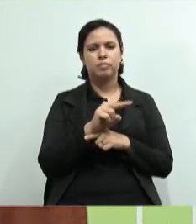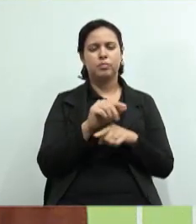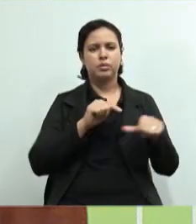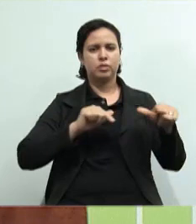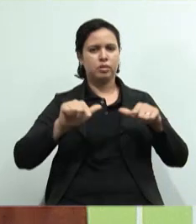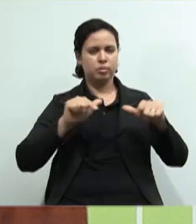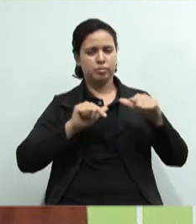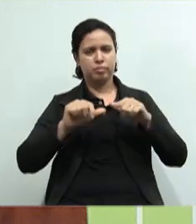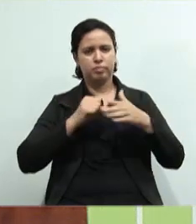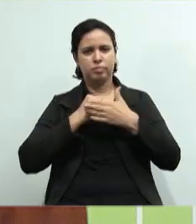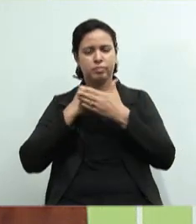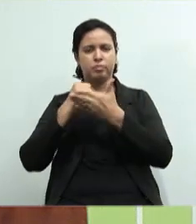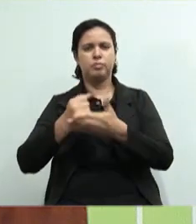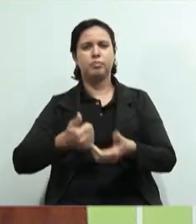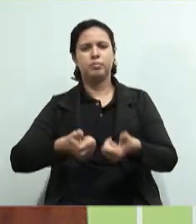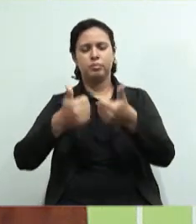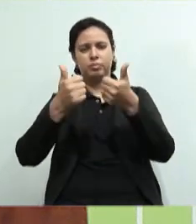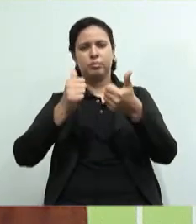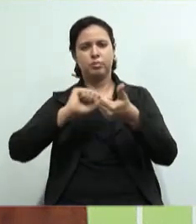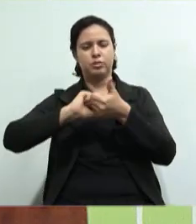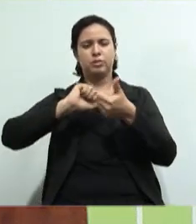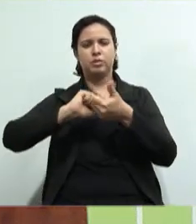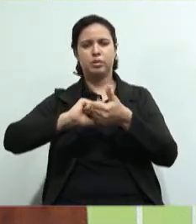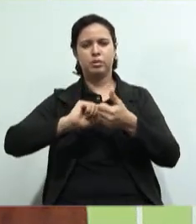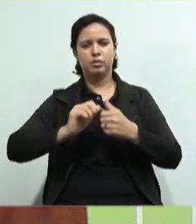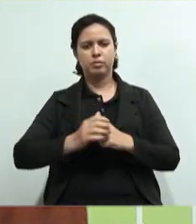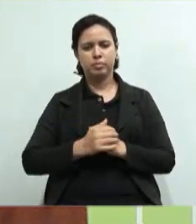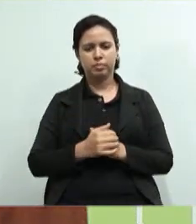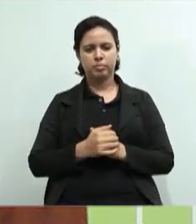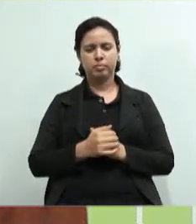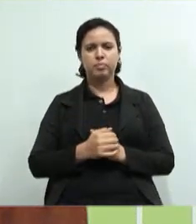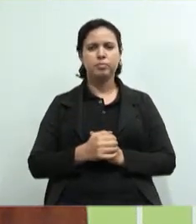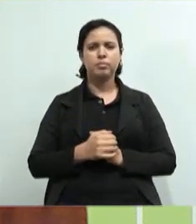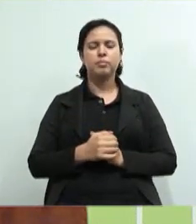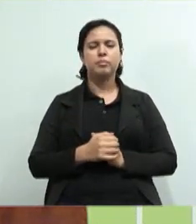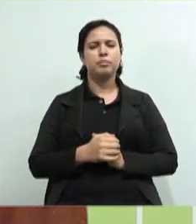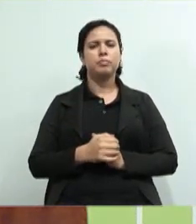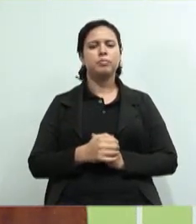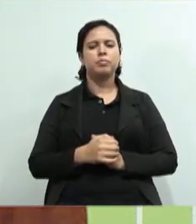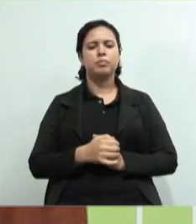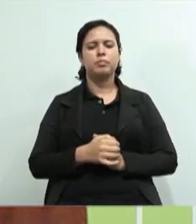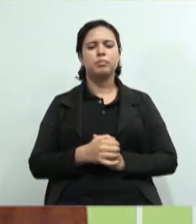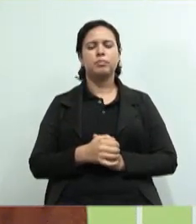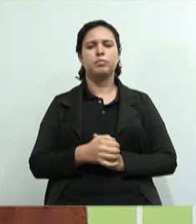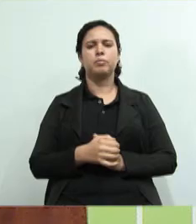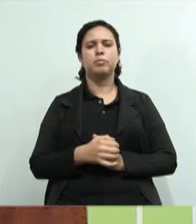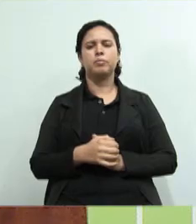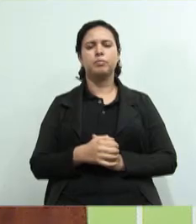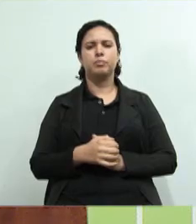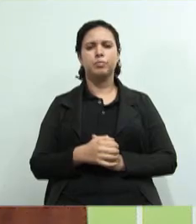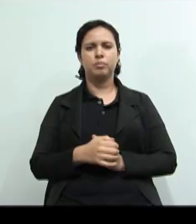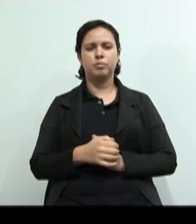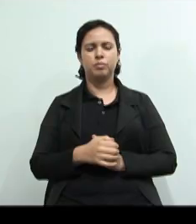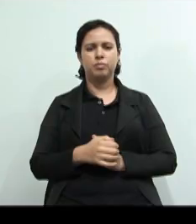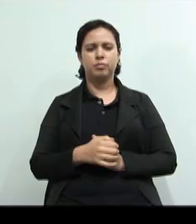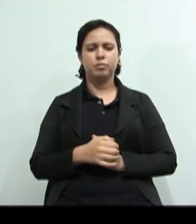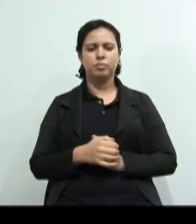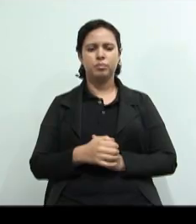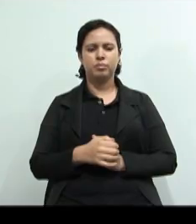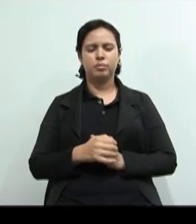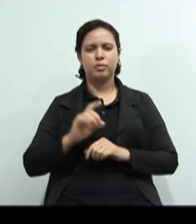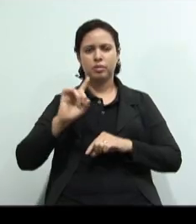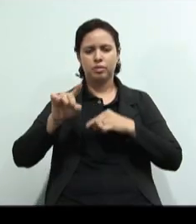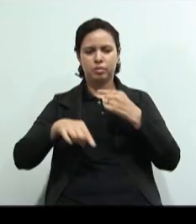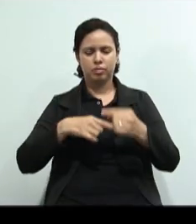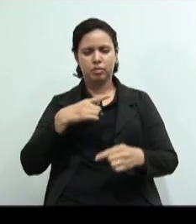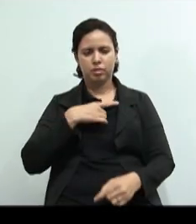com melhor qualidade, certo? Vamos em frente. O próximo senso é o